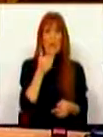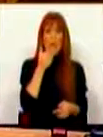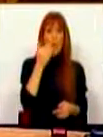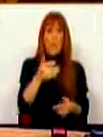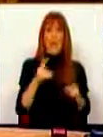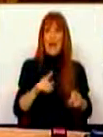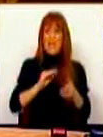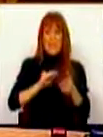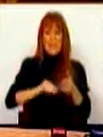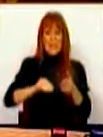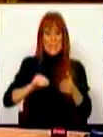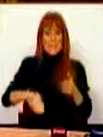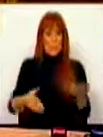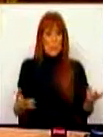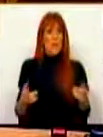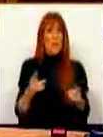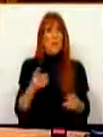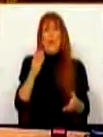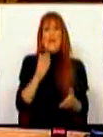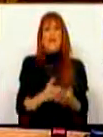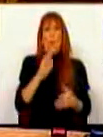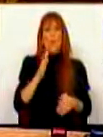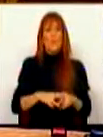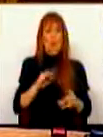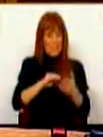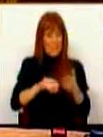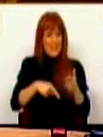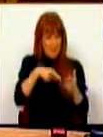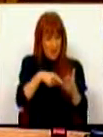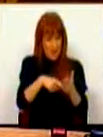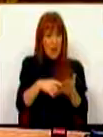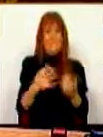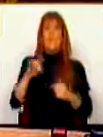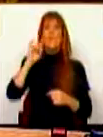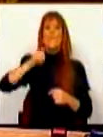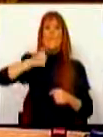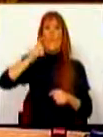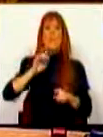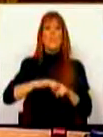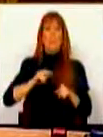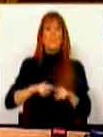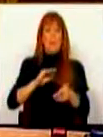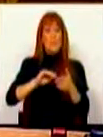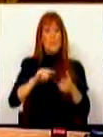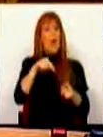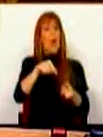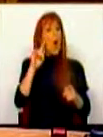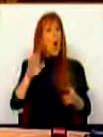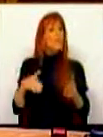agradecer esta petição, não só pela petição, mas fundamentalmente pelo que a petição